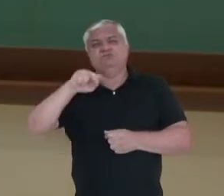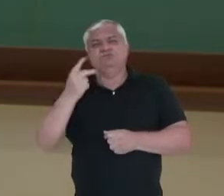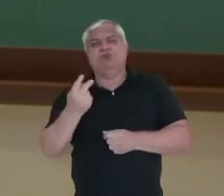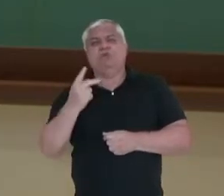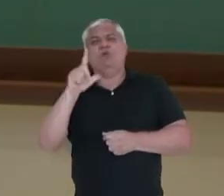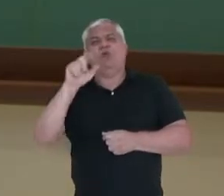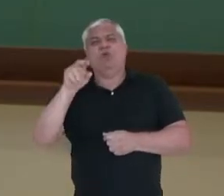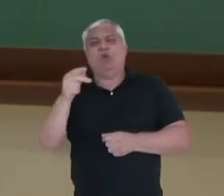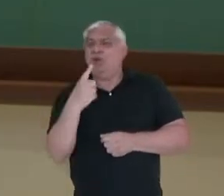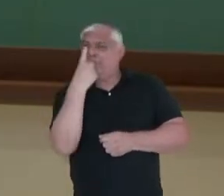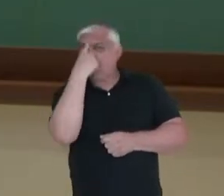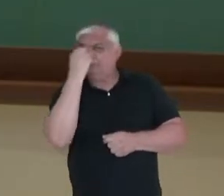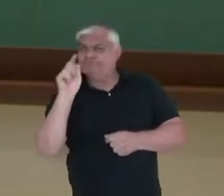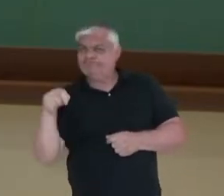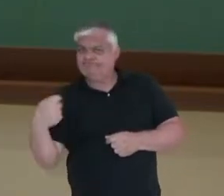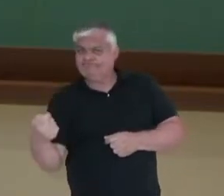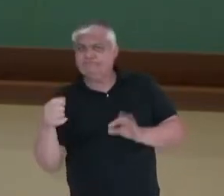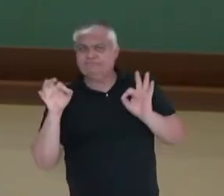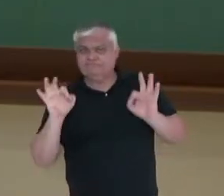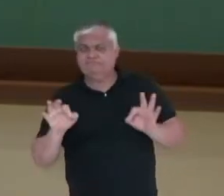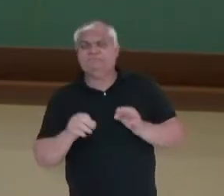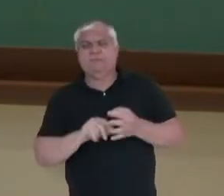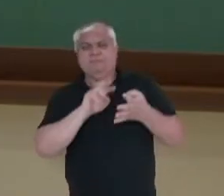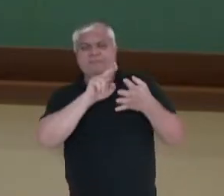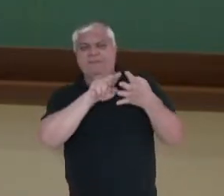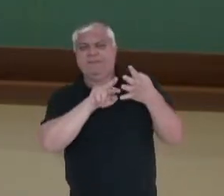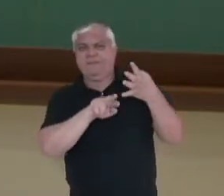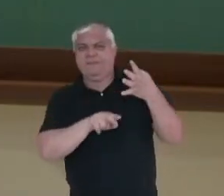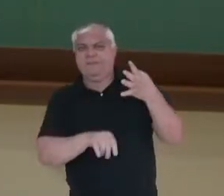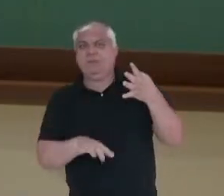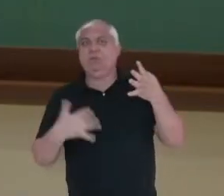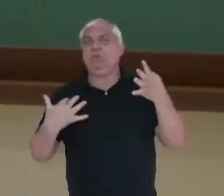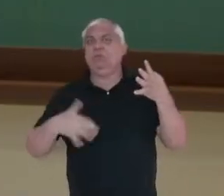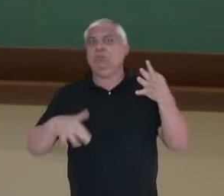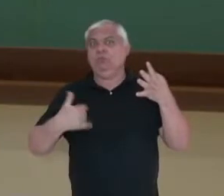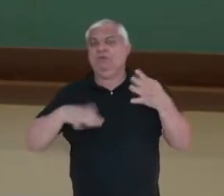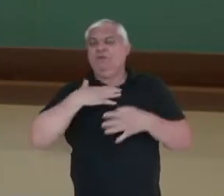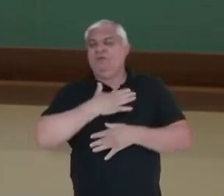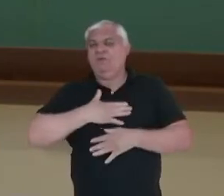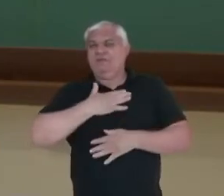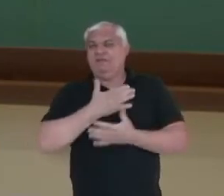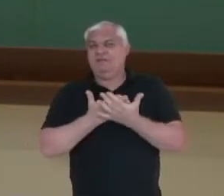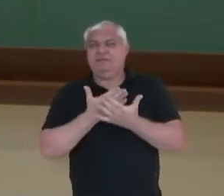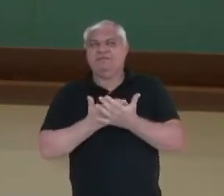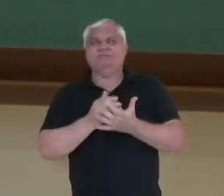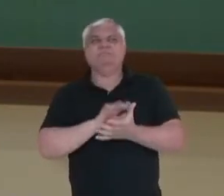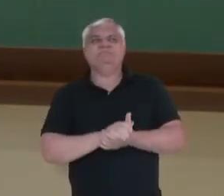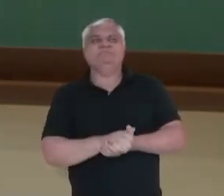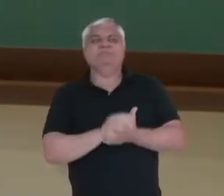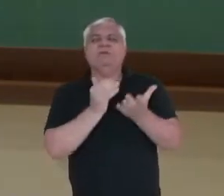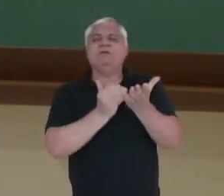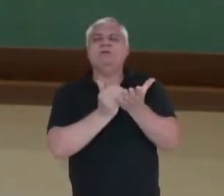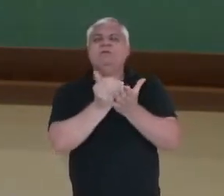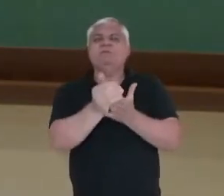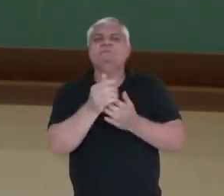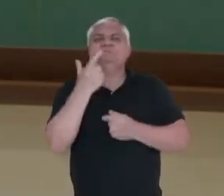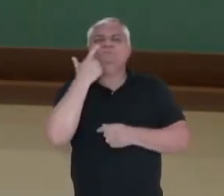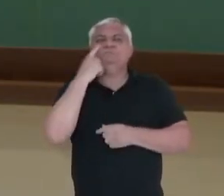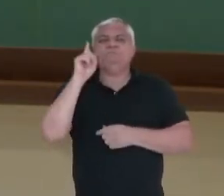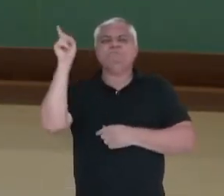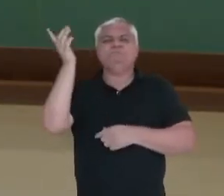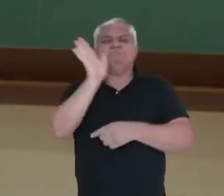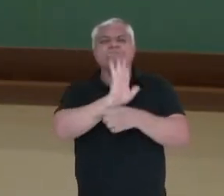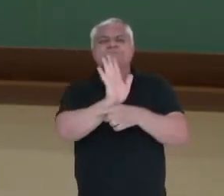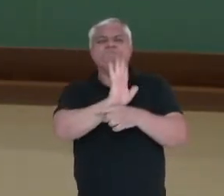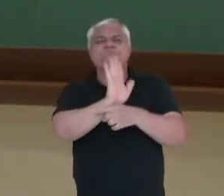Então, temos aí bastante coisa para fazer. Espero que vocês gostem da nossa aula. Vamos começar então com a análise de um